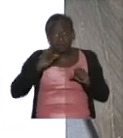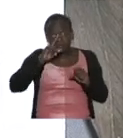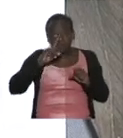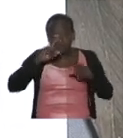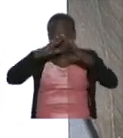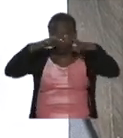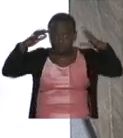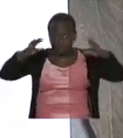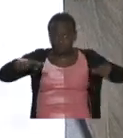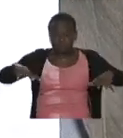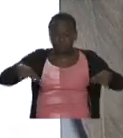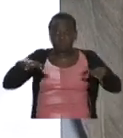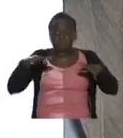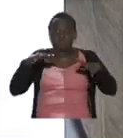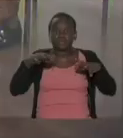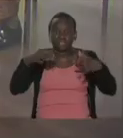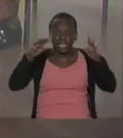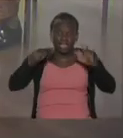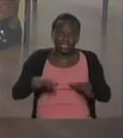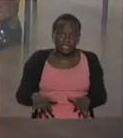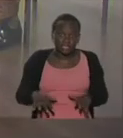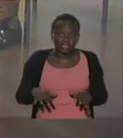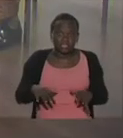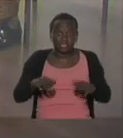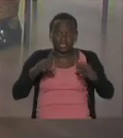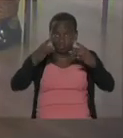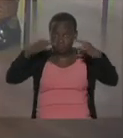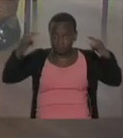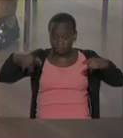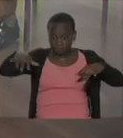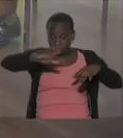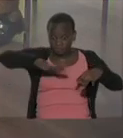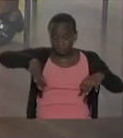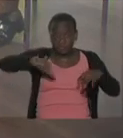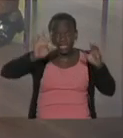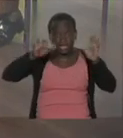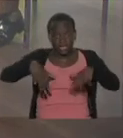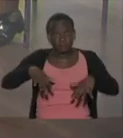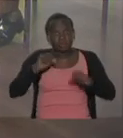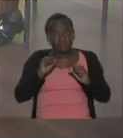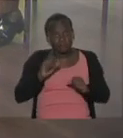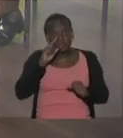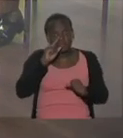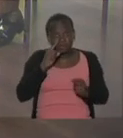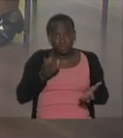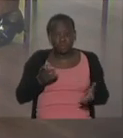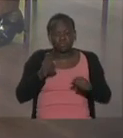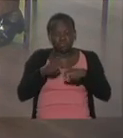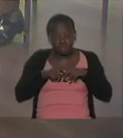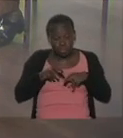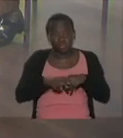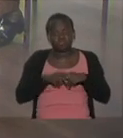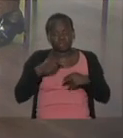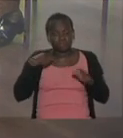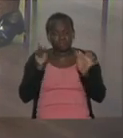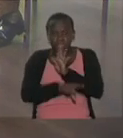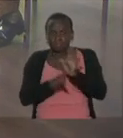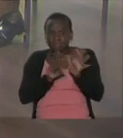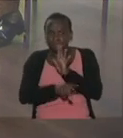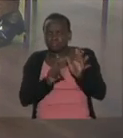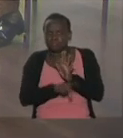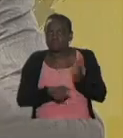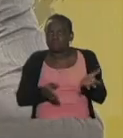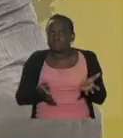risco daquela lona cair existe o risco do teto cair existe essa esse foi questionamento que a gente